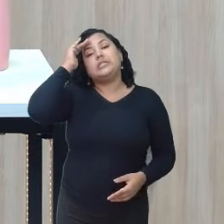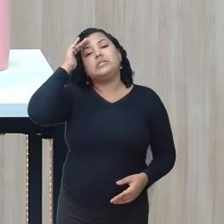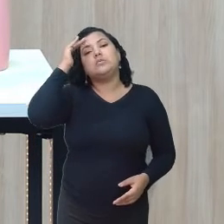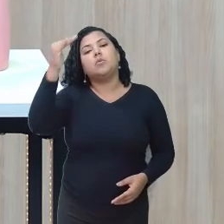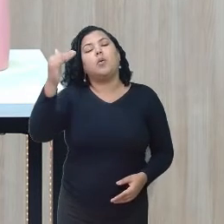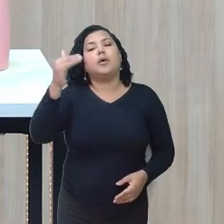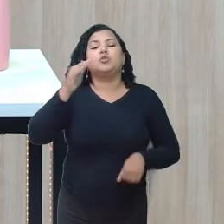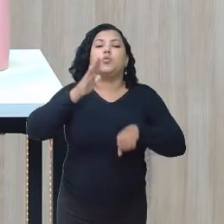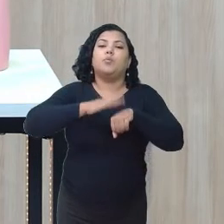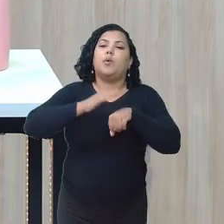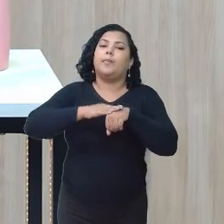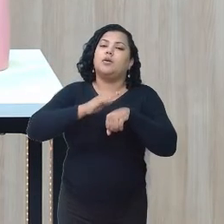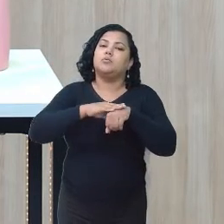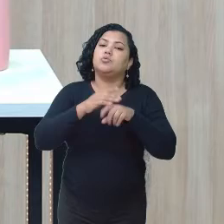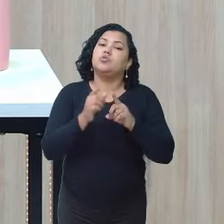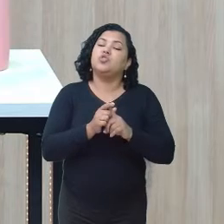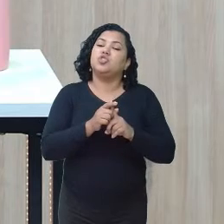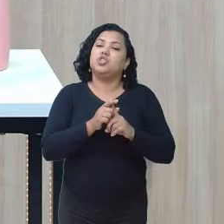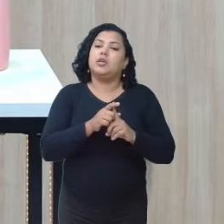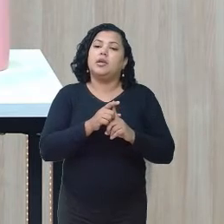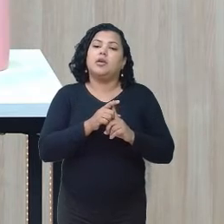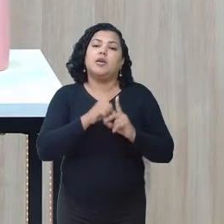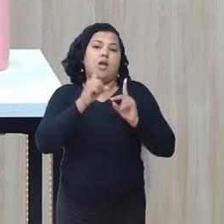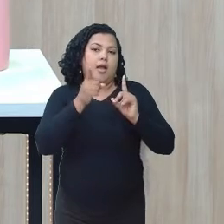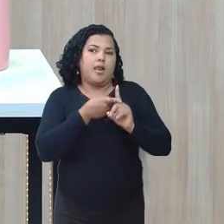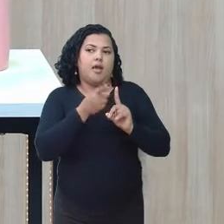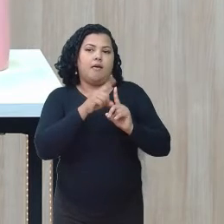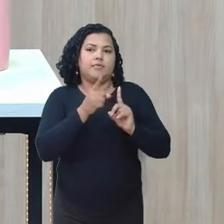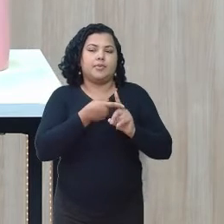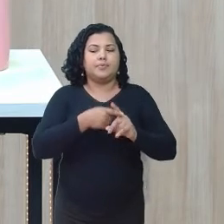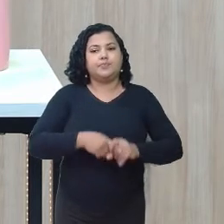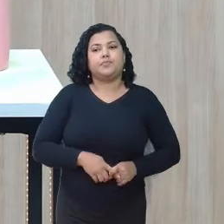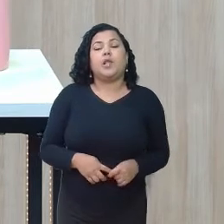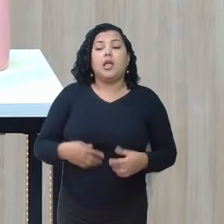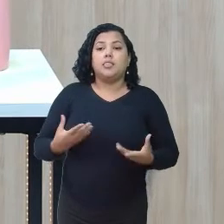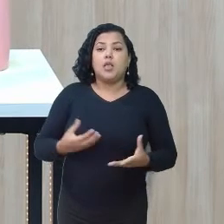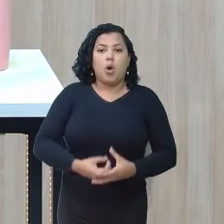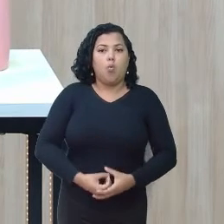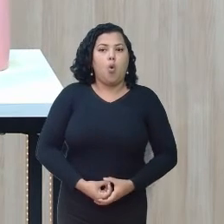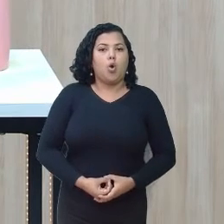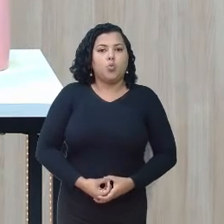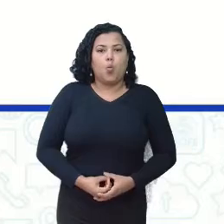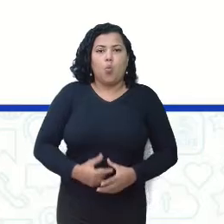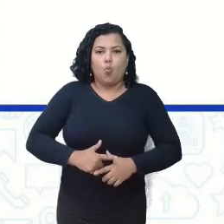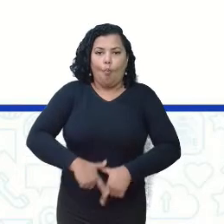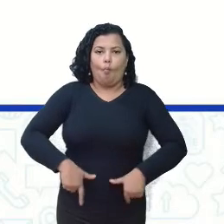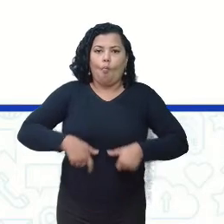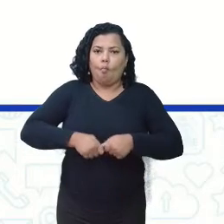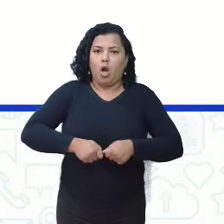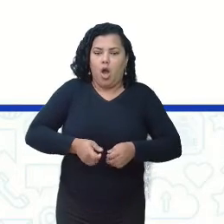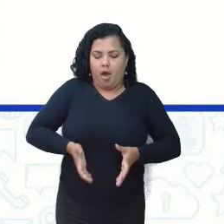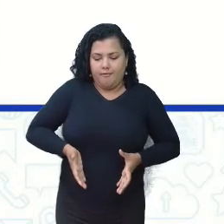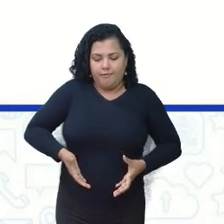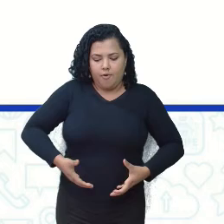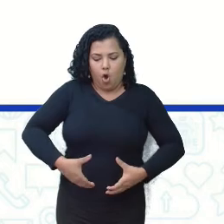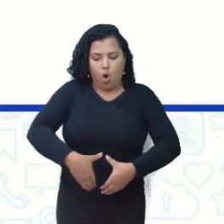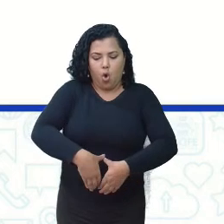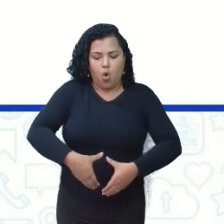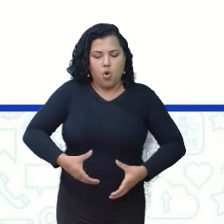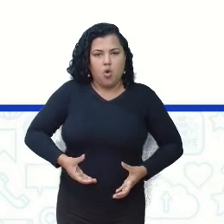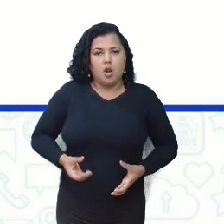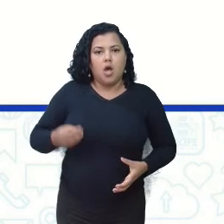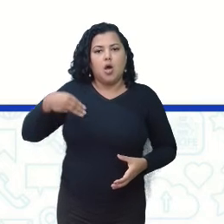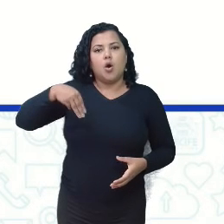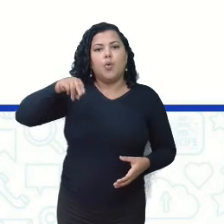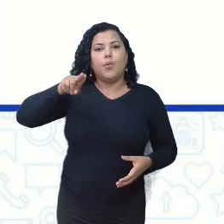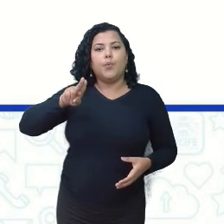principalmente no momento de fertilidade. Então, ele é um órgão oco, com paredes musculares e